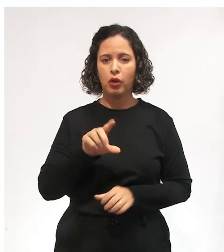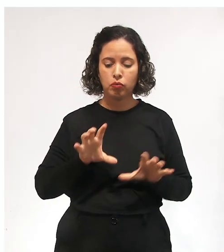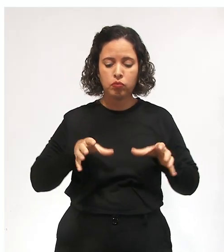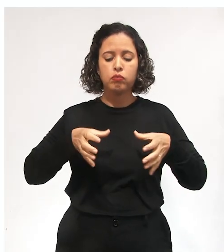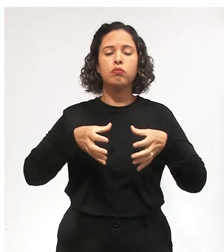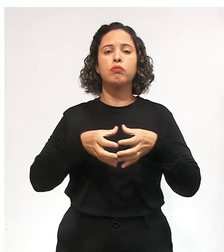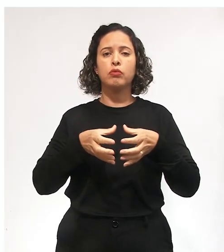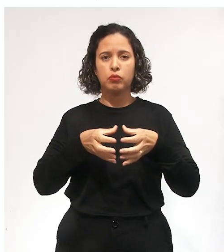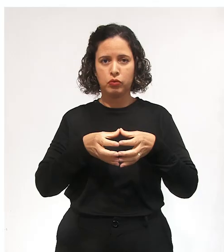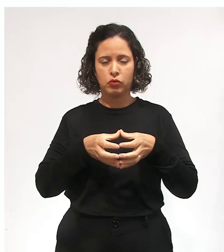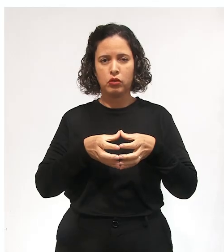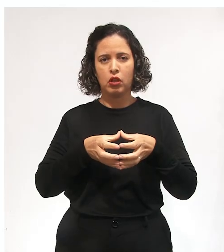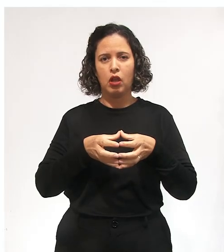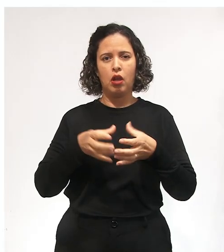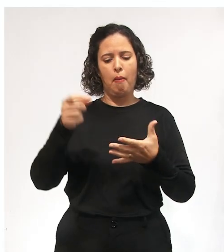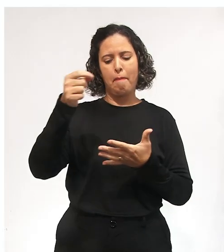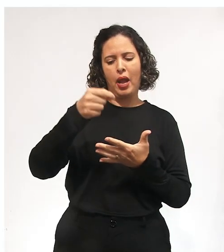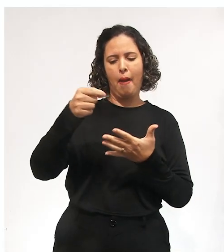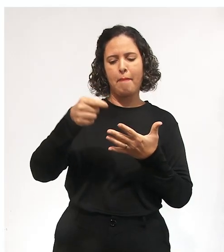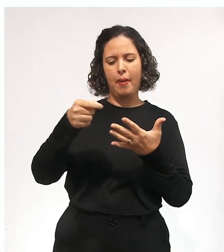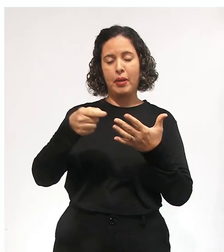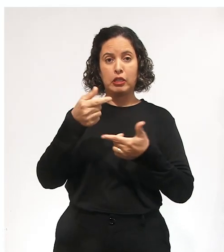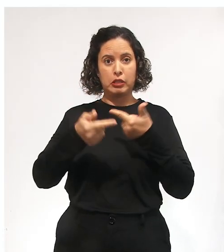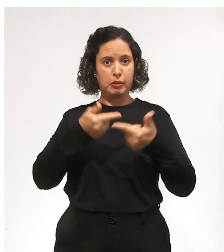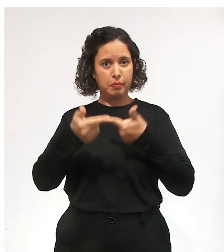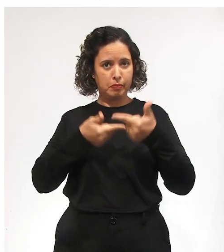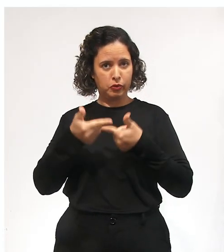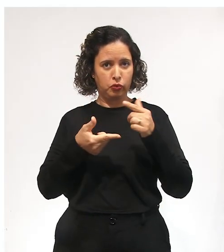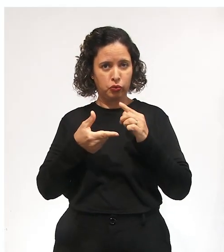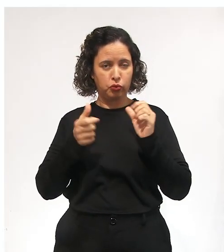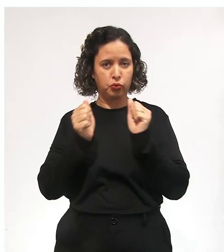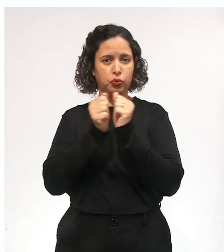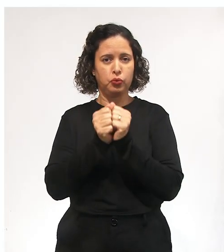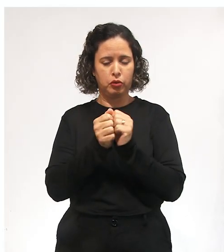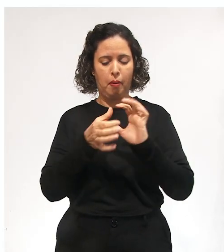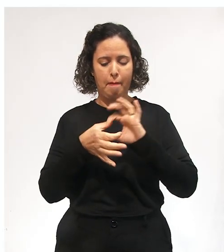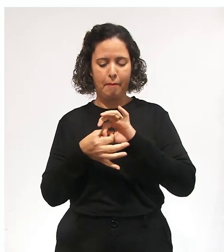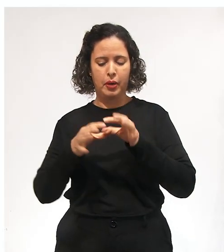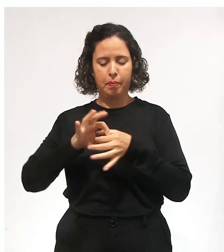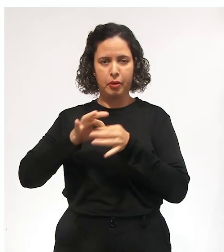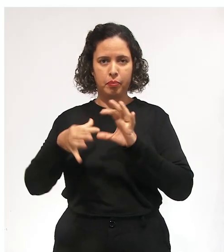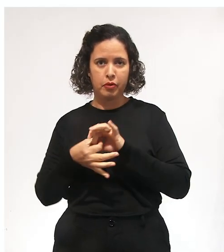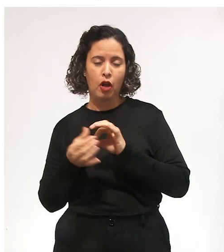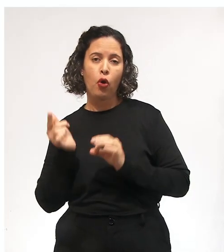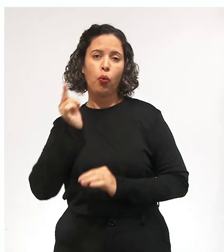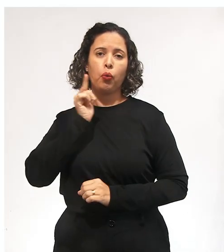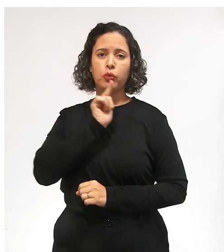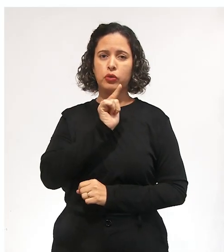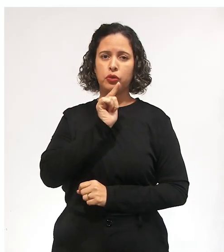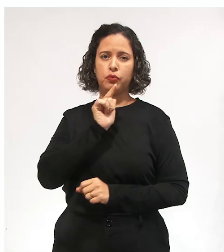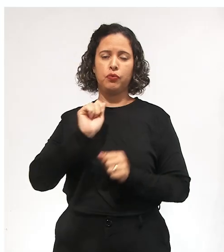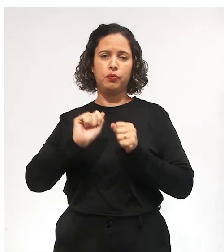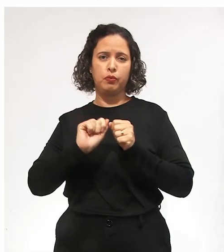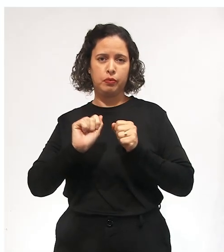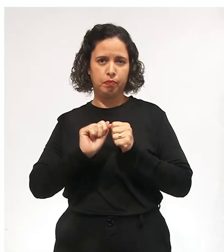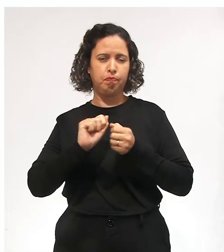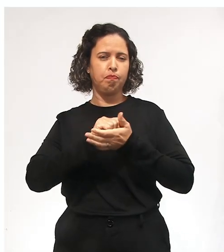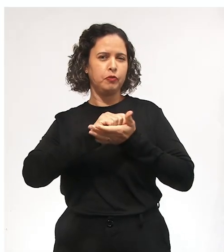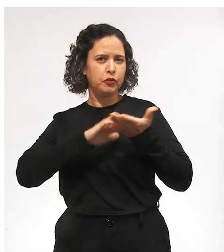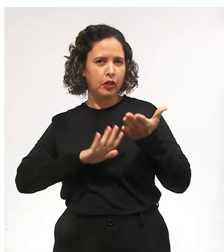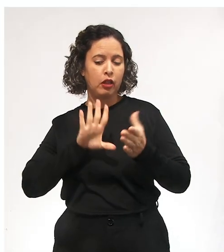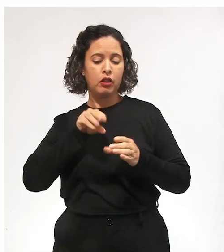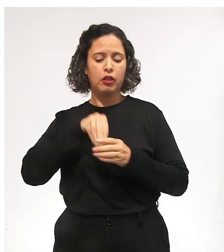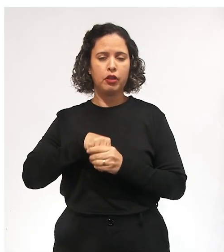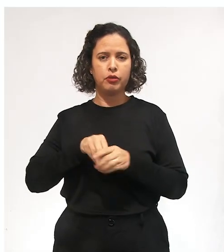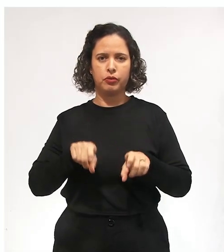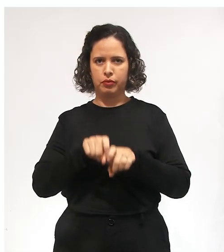conjunto de partes que trabalham juntas para realizar tarefas no computador.